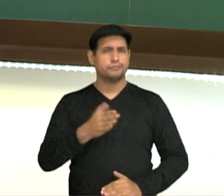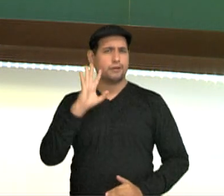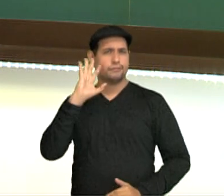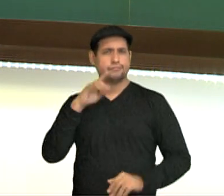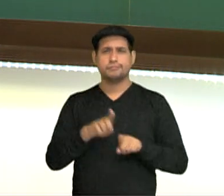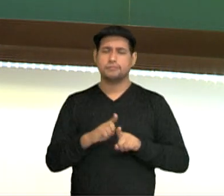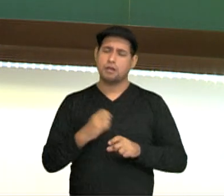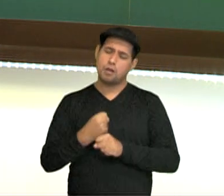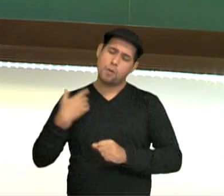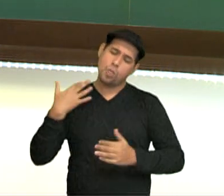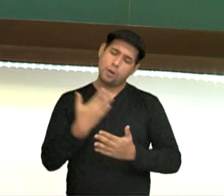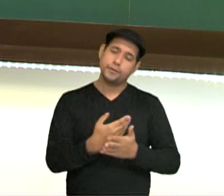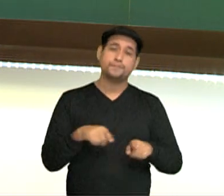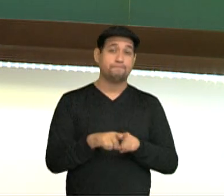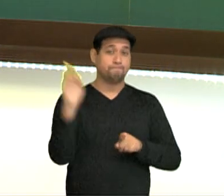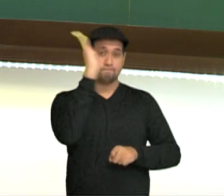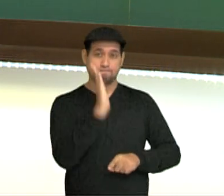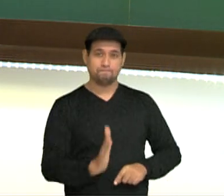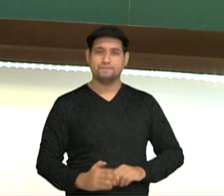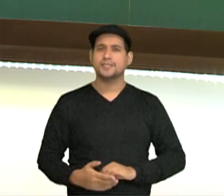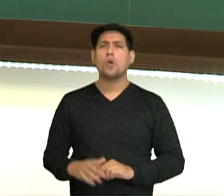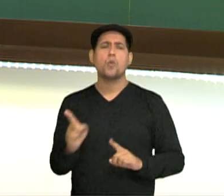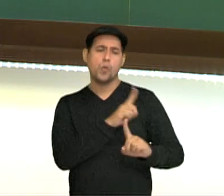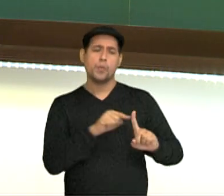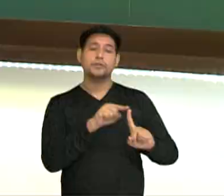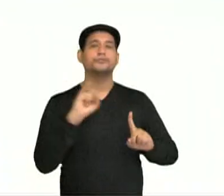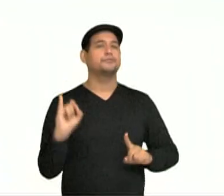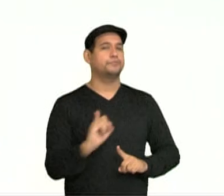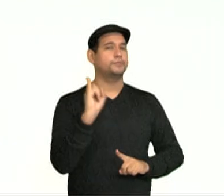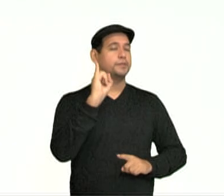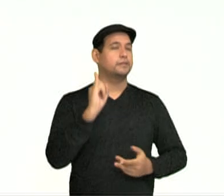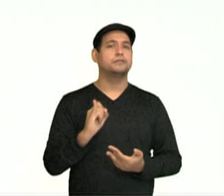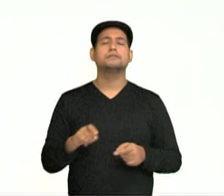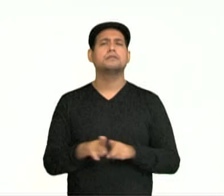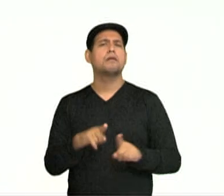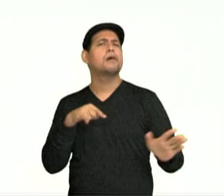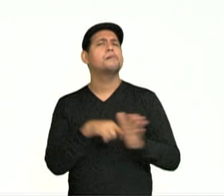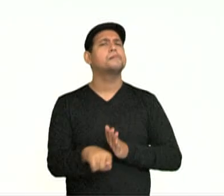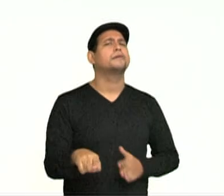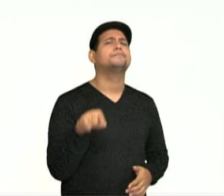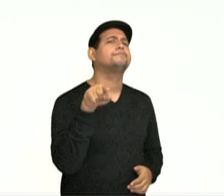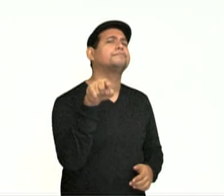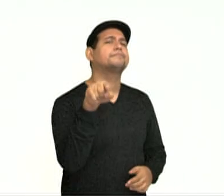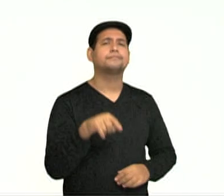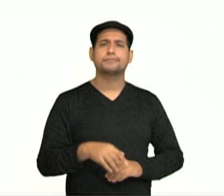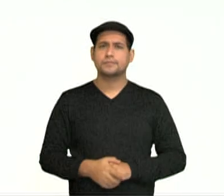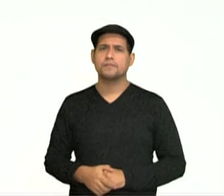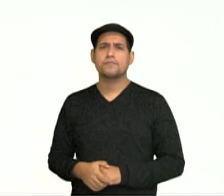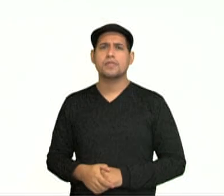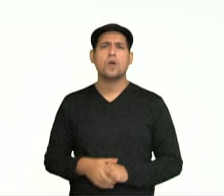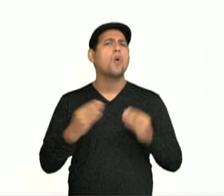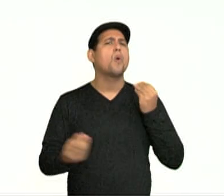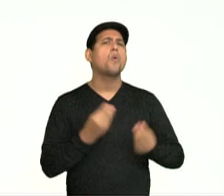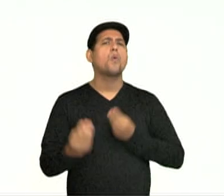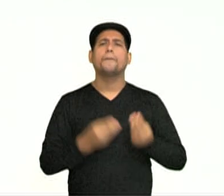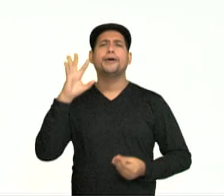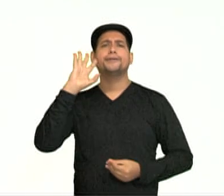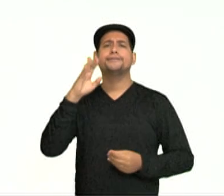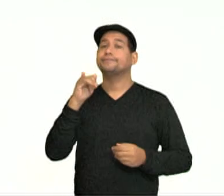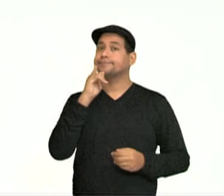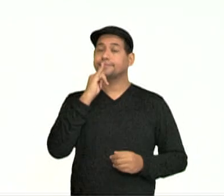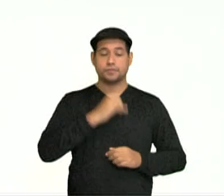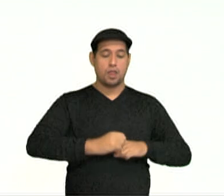aconteceram ao longo da história no território brasileiro. Então, um objetivo importante ali. E aí eu pergunto para vocês, como ocorreu o processo